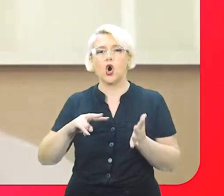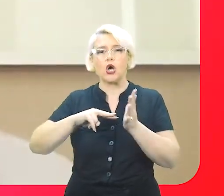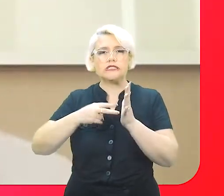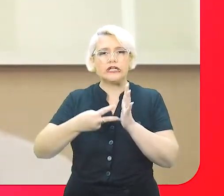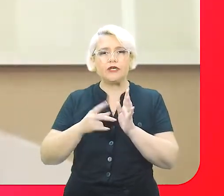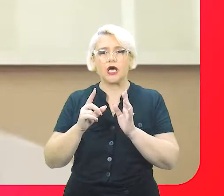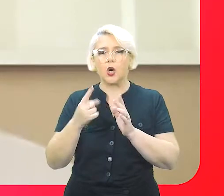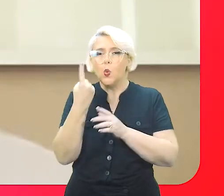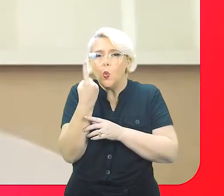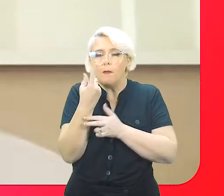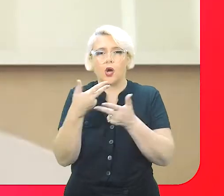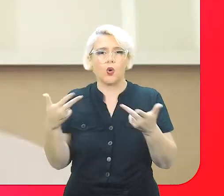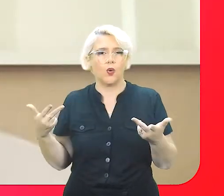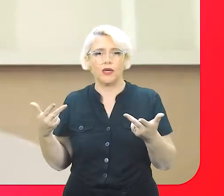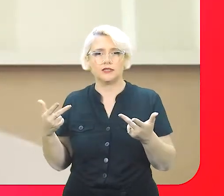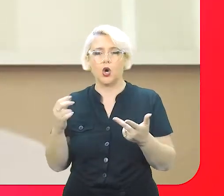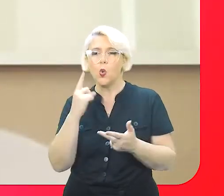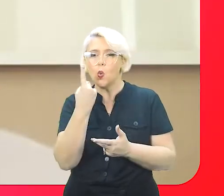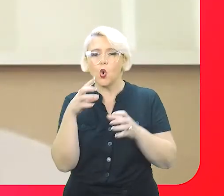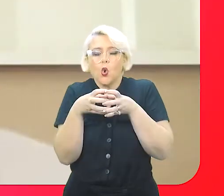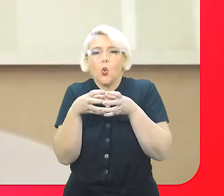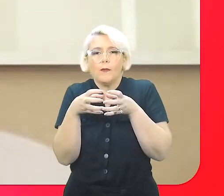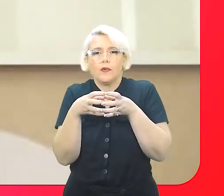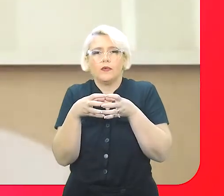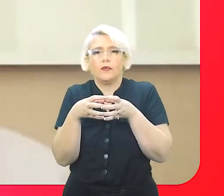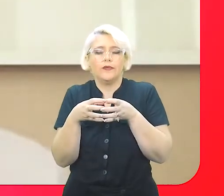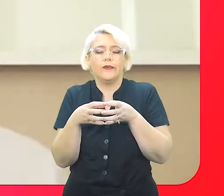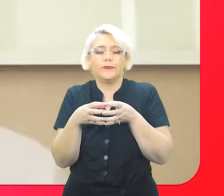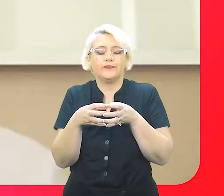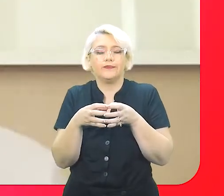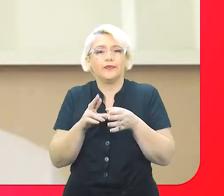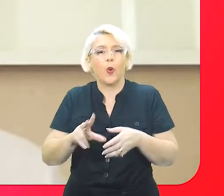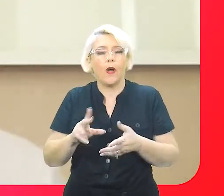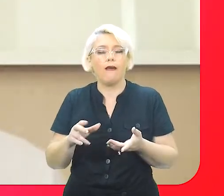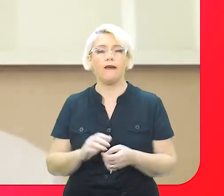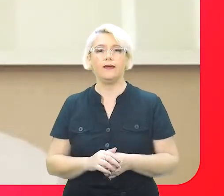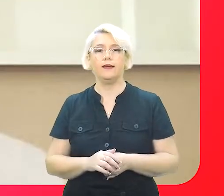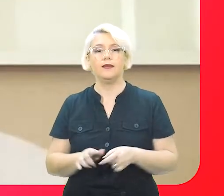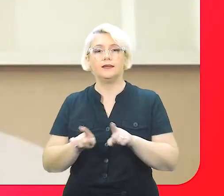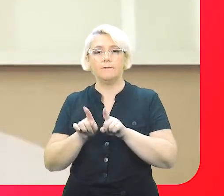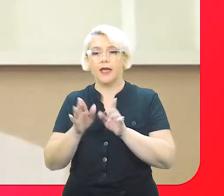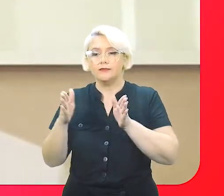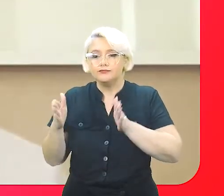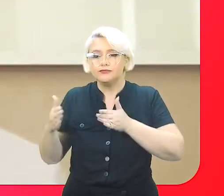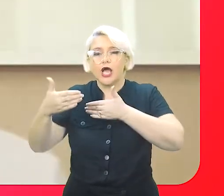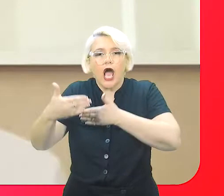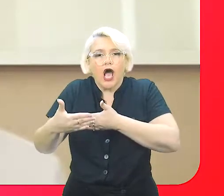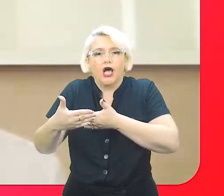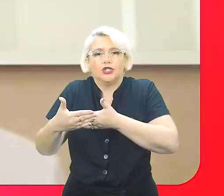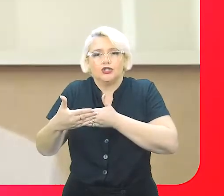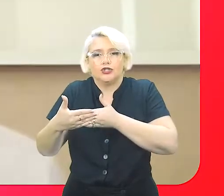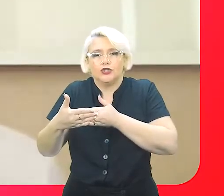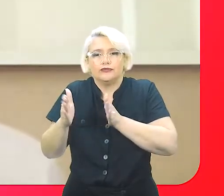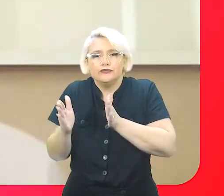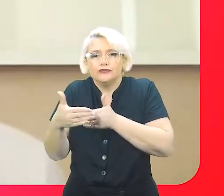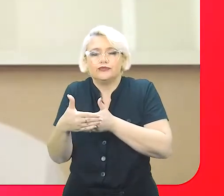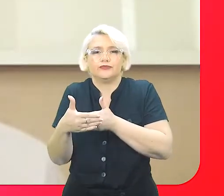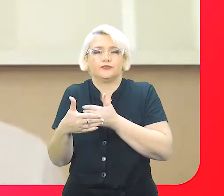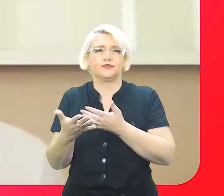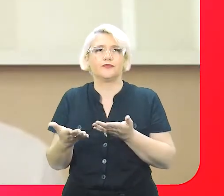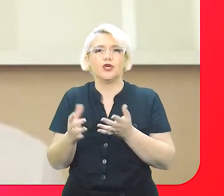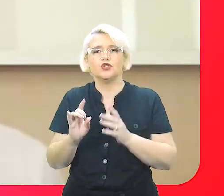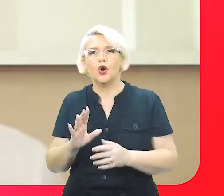definido por um determinado grupo e muito menos restrito a